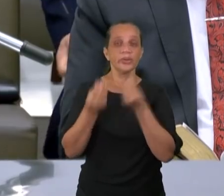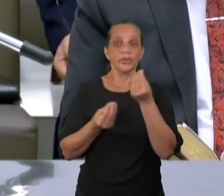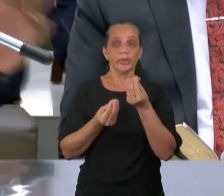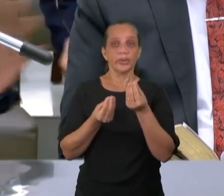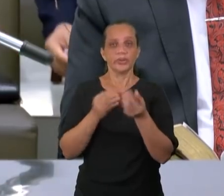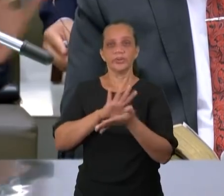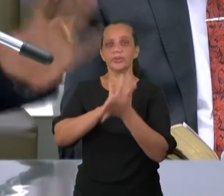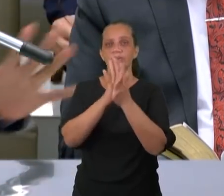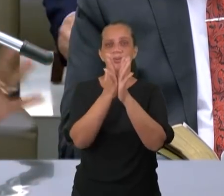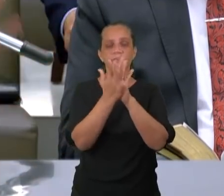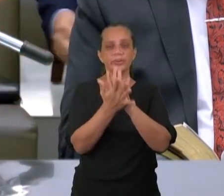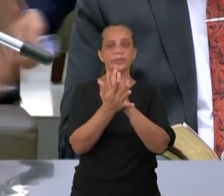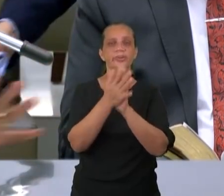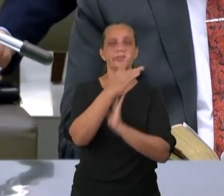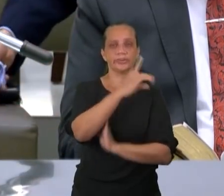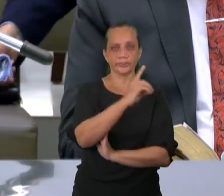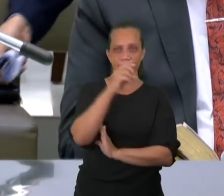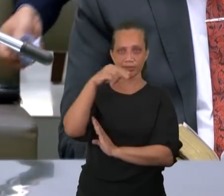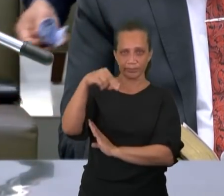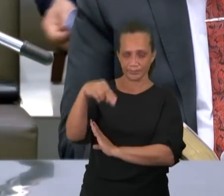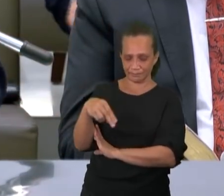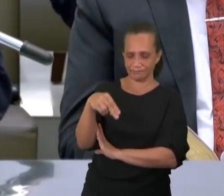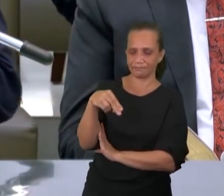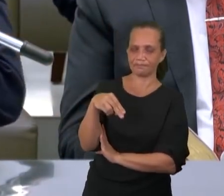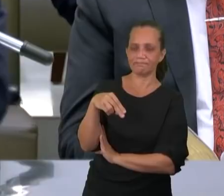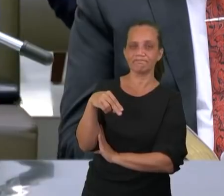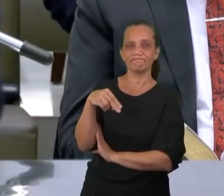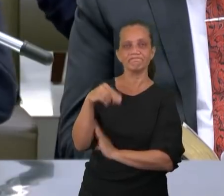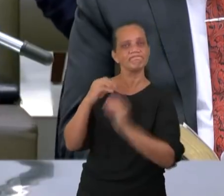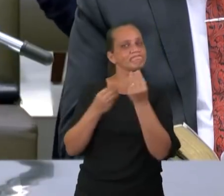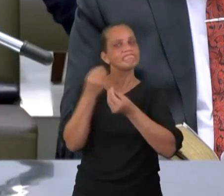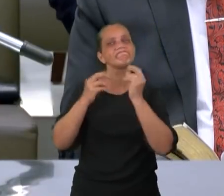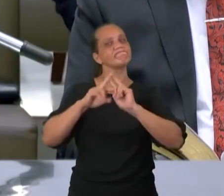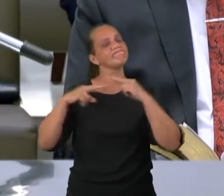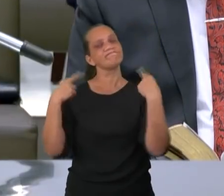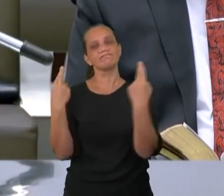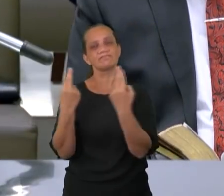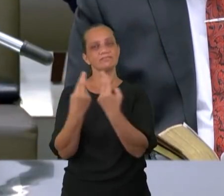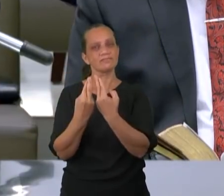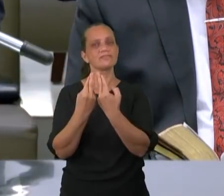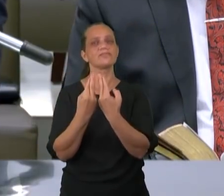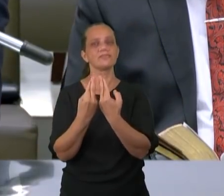Vamos ver aqui, vamos planejar, vamos ver como é que vai ser feito. Se reúne aí, vamos lá, vamos lá, vamos articular aqui.